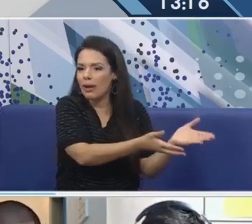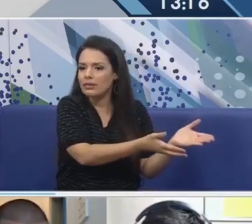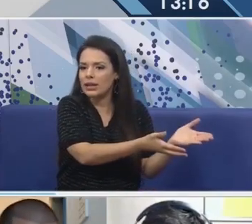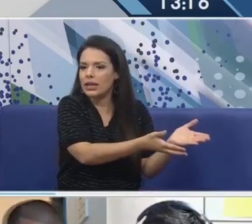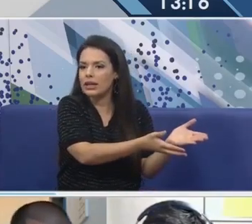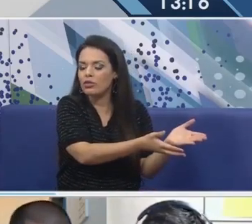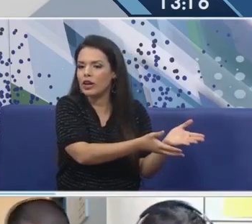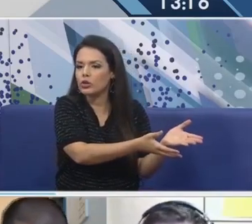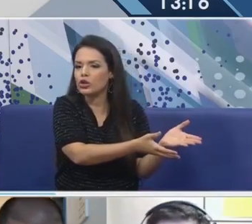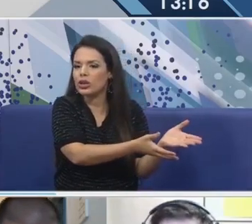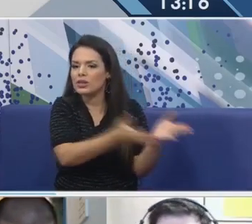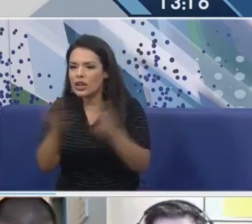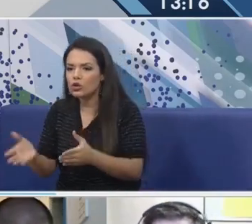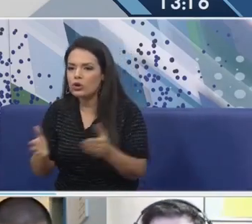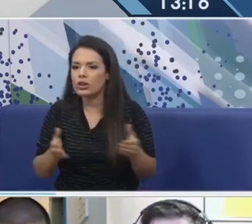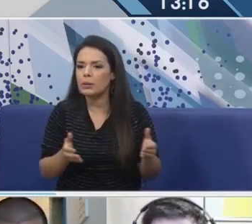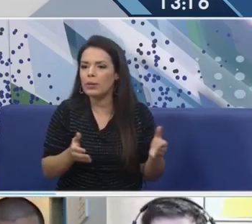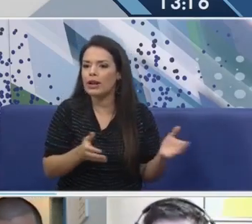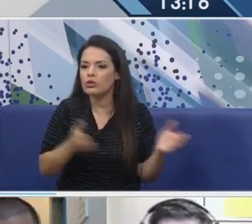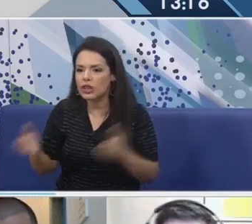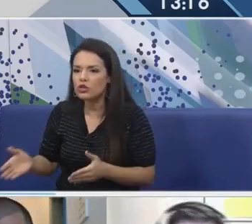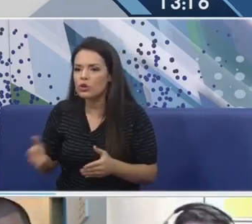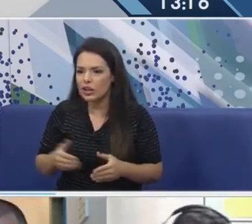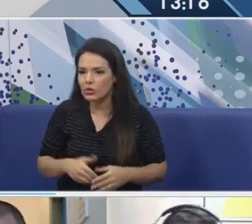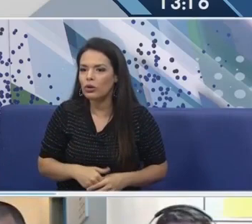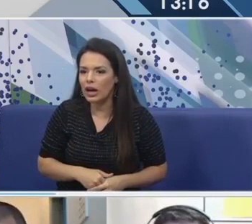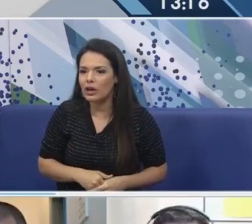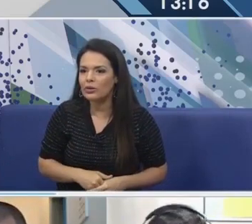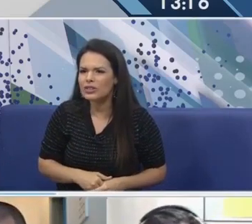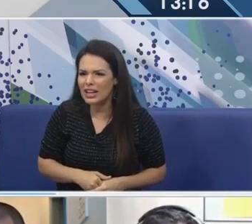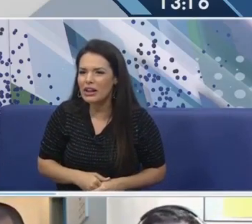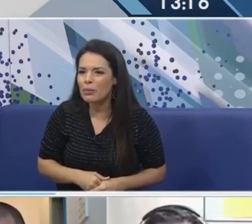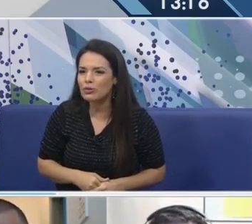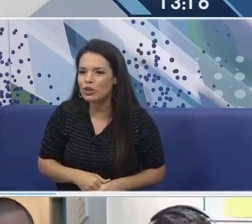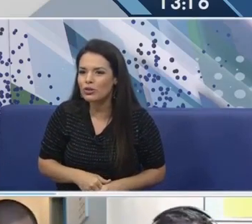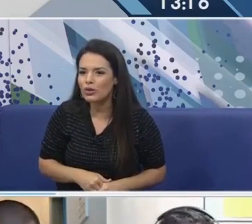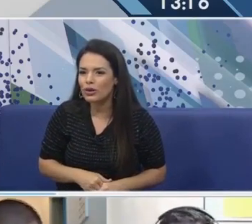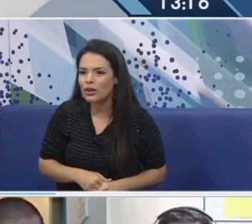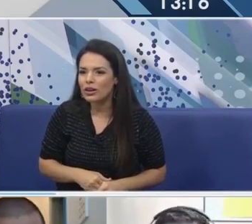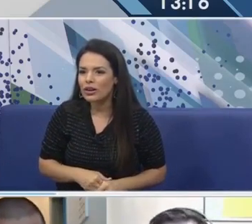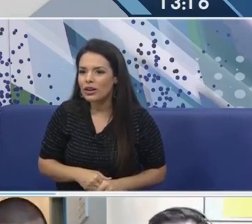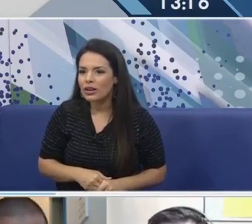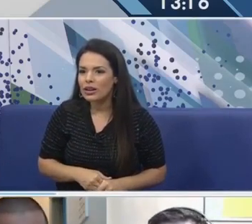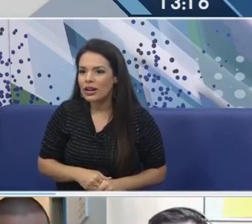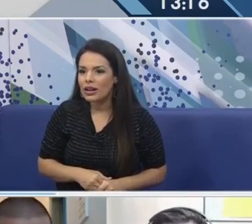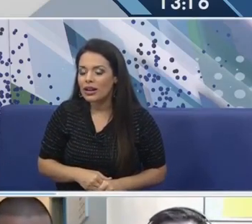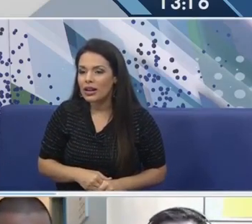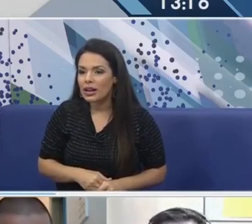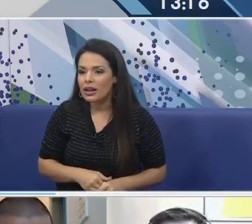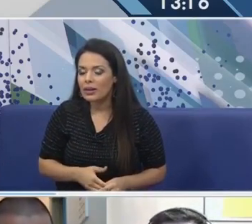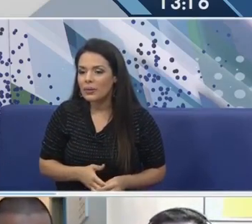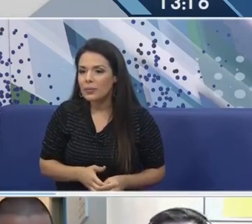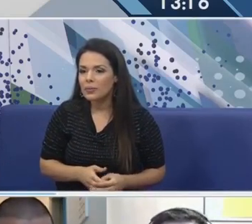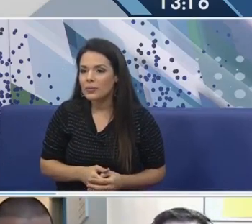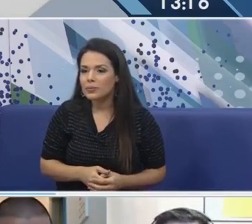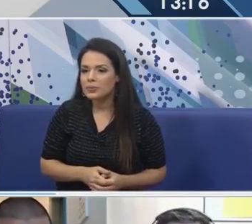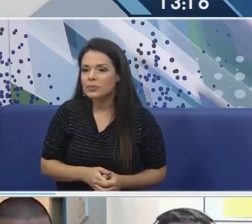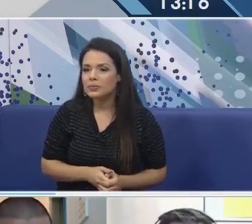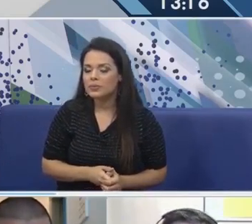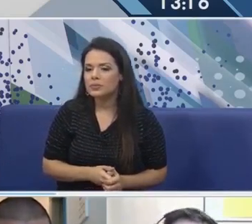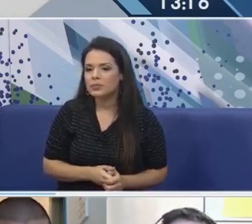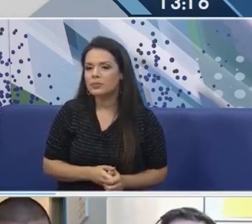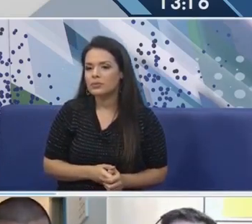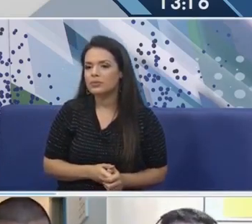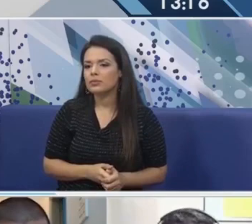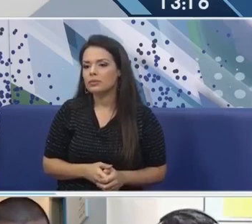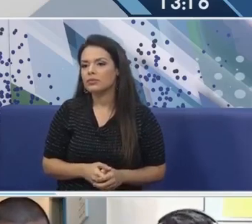gente comenta aqui que o Vasco tinha 6 gols na temporada e os 6 gols eram do Cano? Vocês lembram disso? E se você vê as chances do Vasco, Fernandinho,